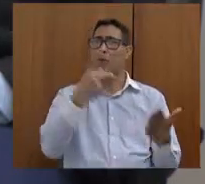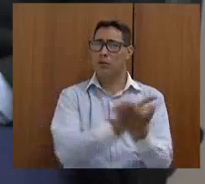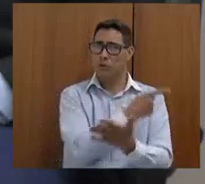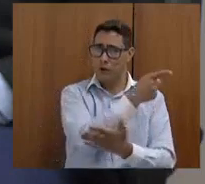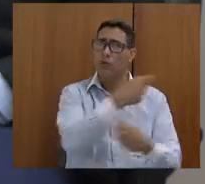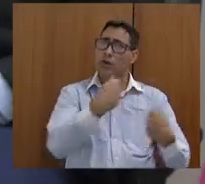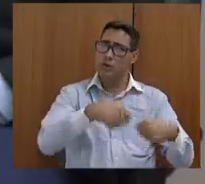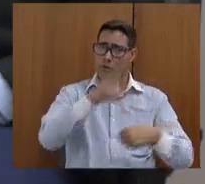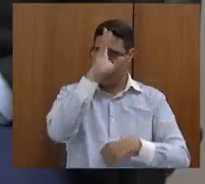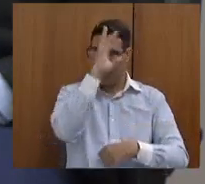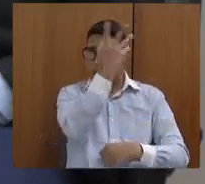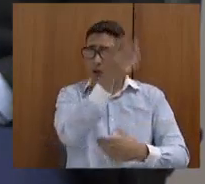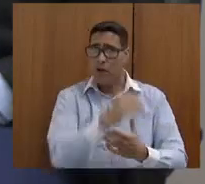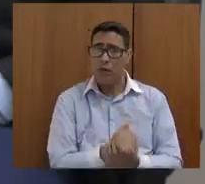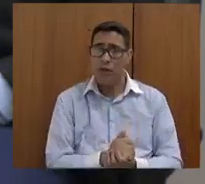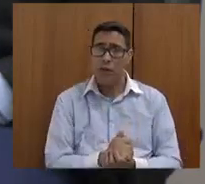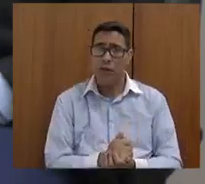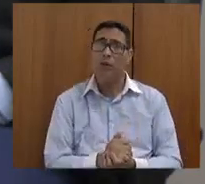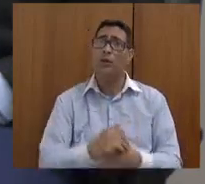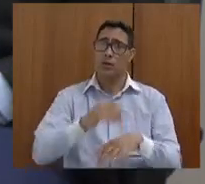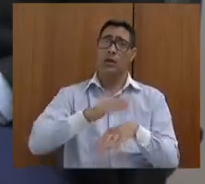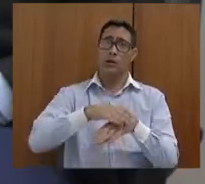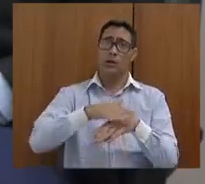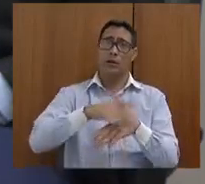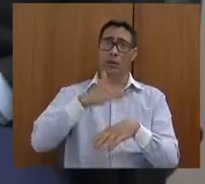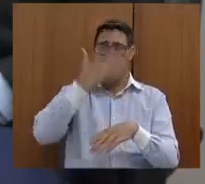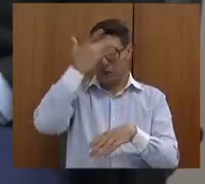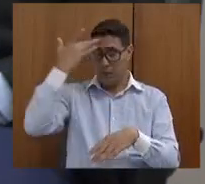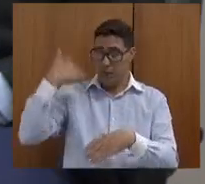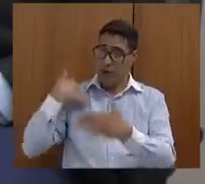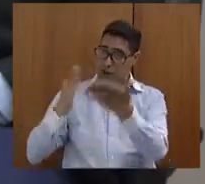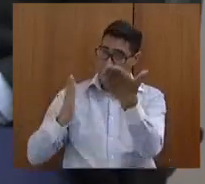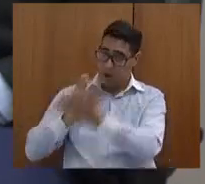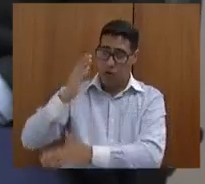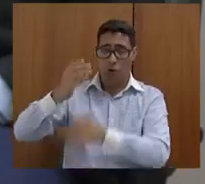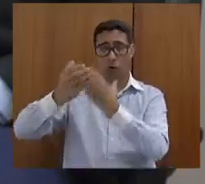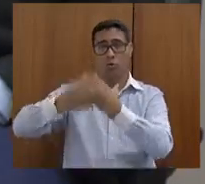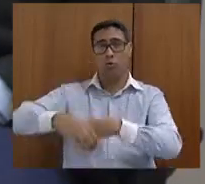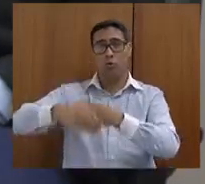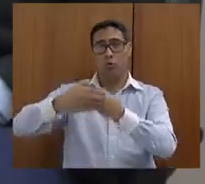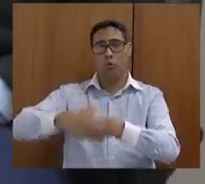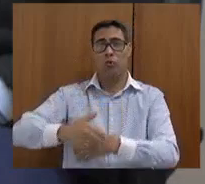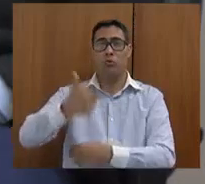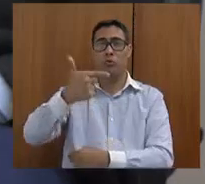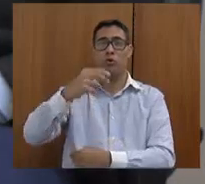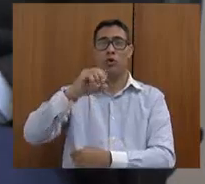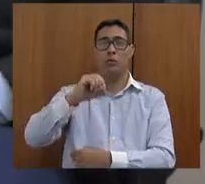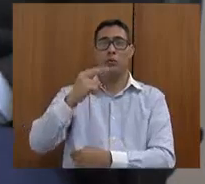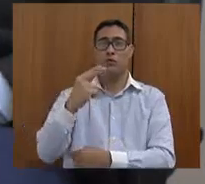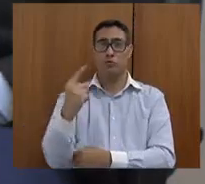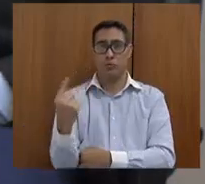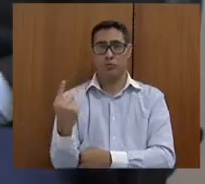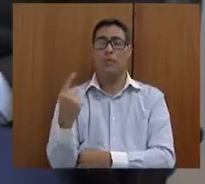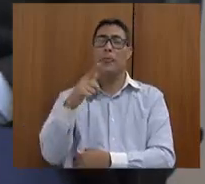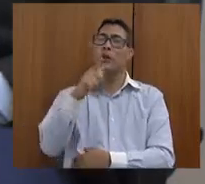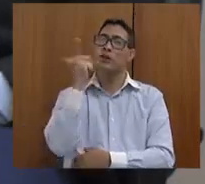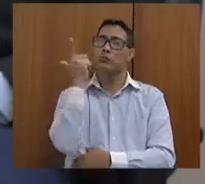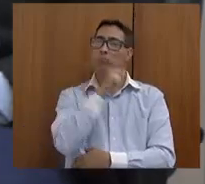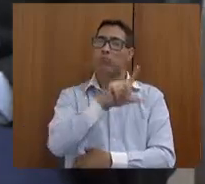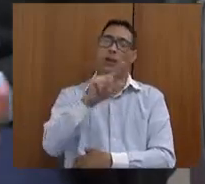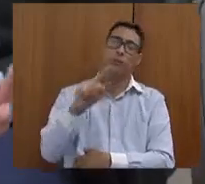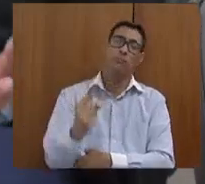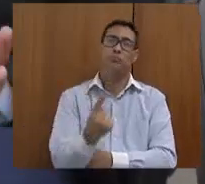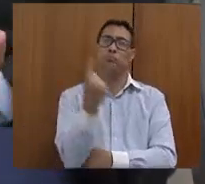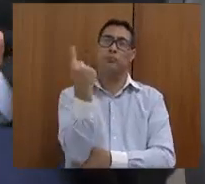junta-seplag que é a nomeação dos Servidores que passaram no concurso de 2021 para que possamos primeiro fazer essa nomeação